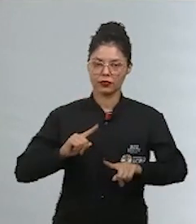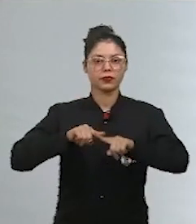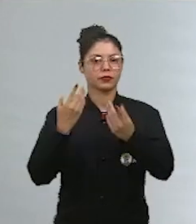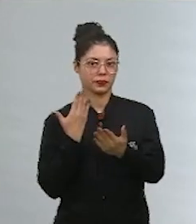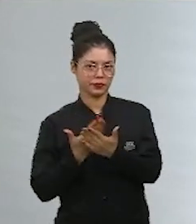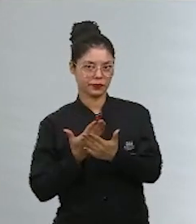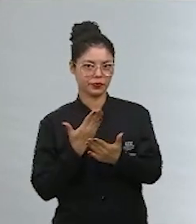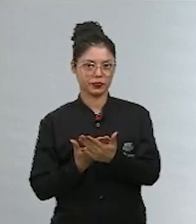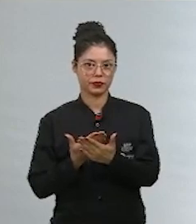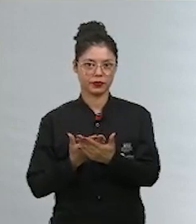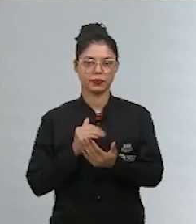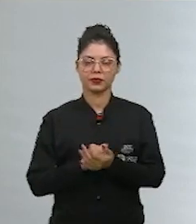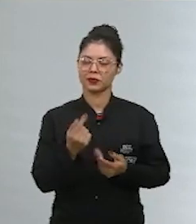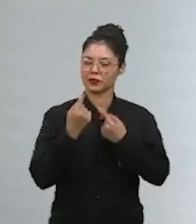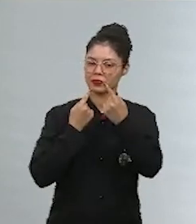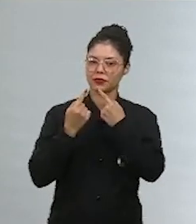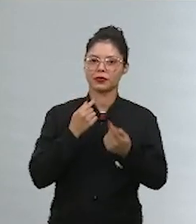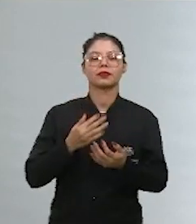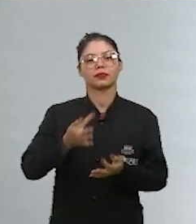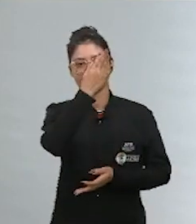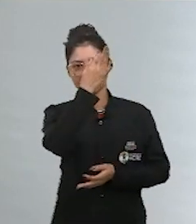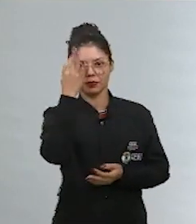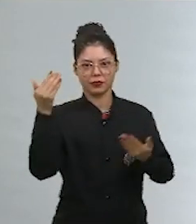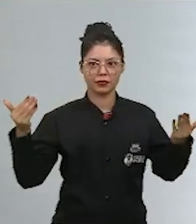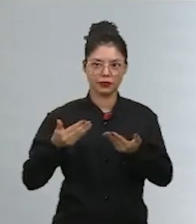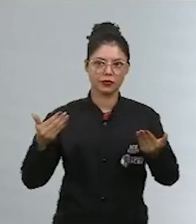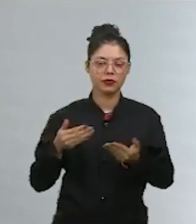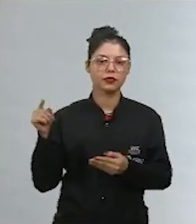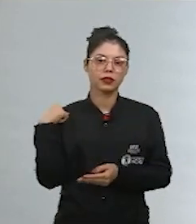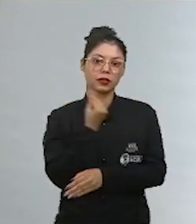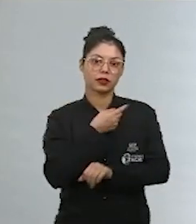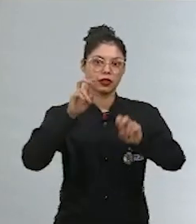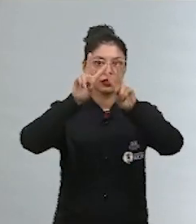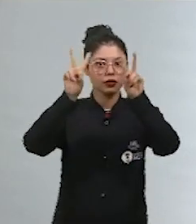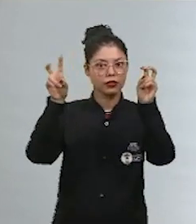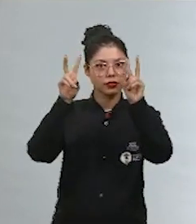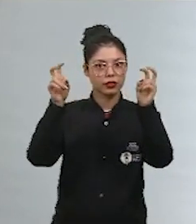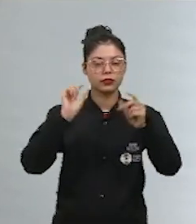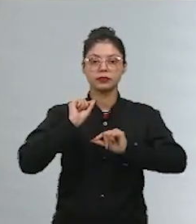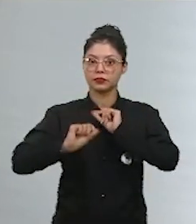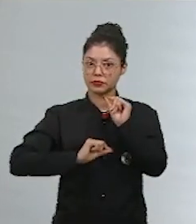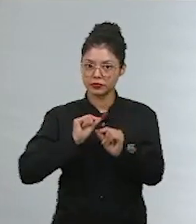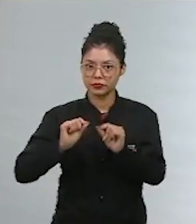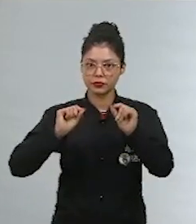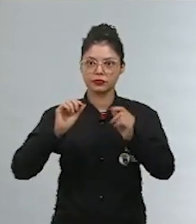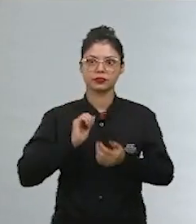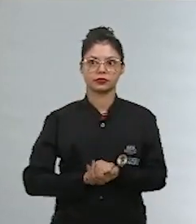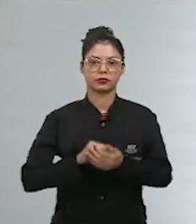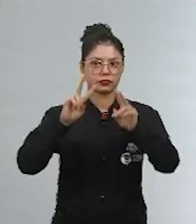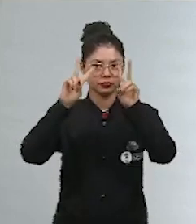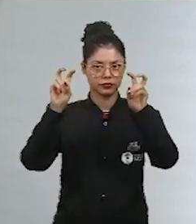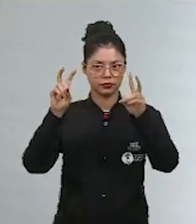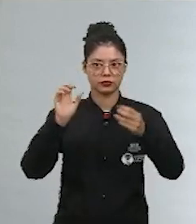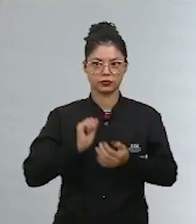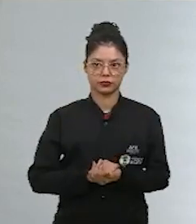Bem-vindos a mais esse papo filosófico. Hoje trataremos do seguinte assunto: